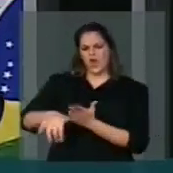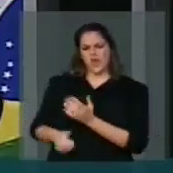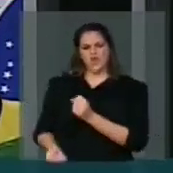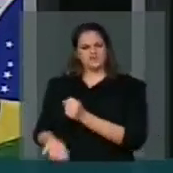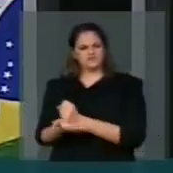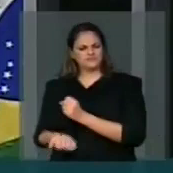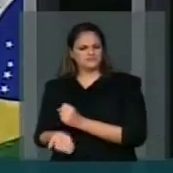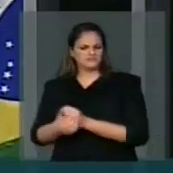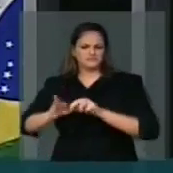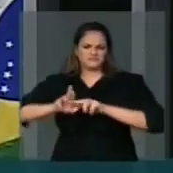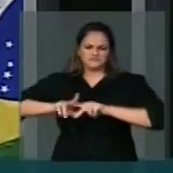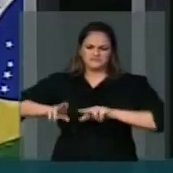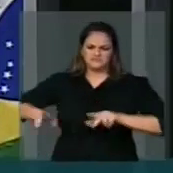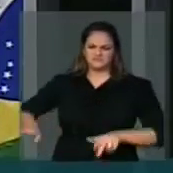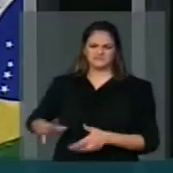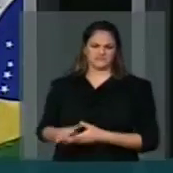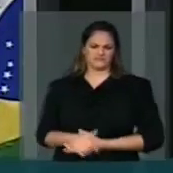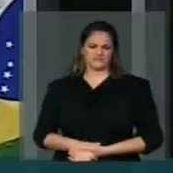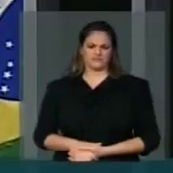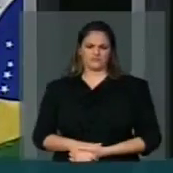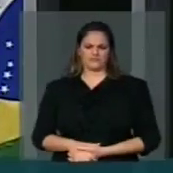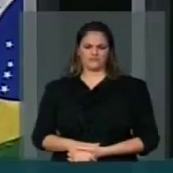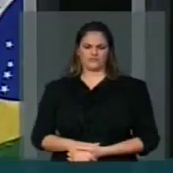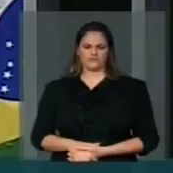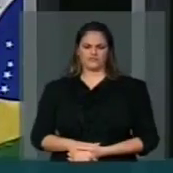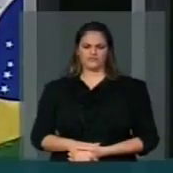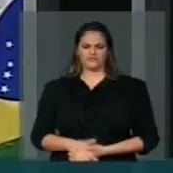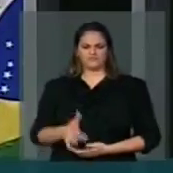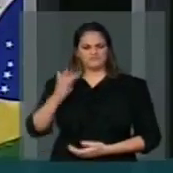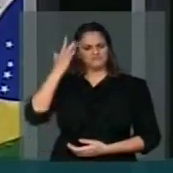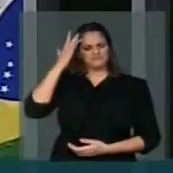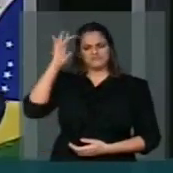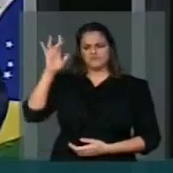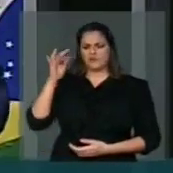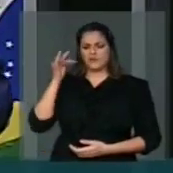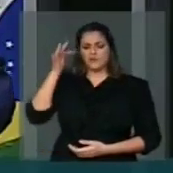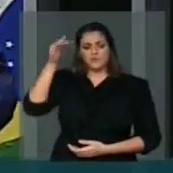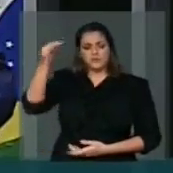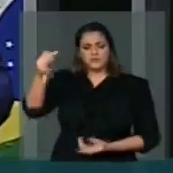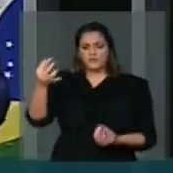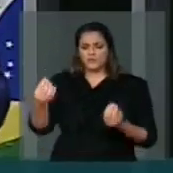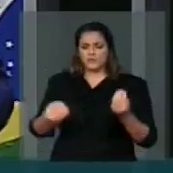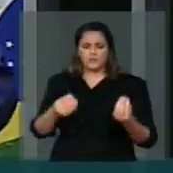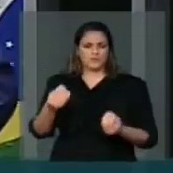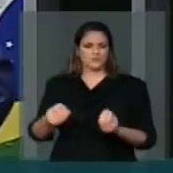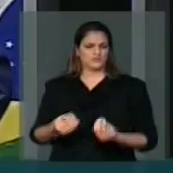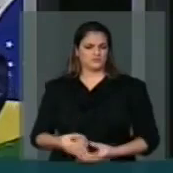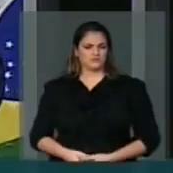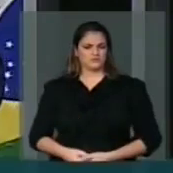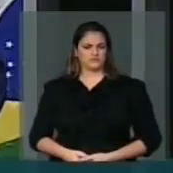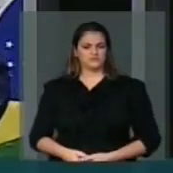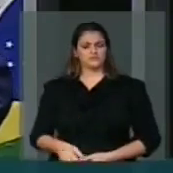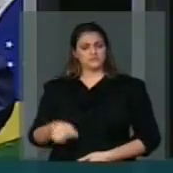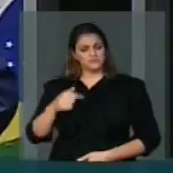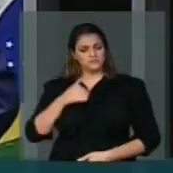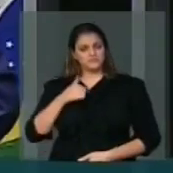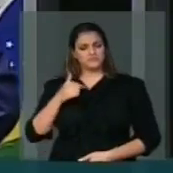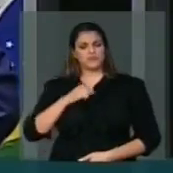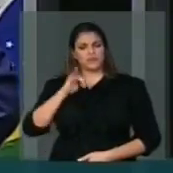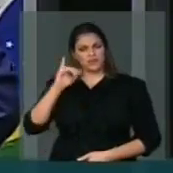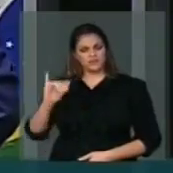Deputado Augusto Carvalho, ninguém sabe aonde vai isso. Eu quero chamar a atenção do companheiro para um